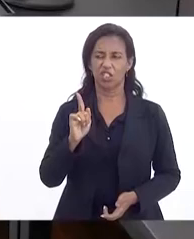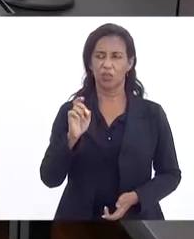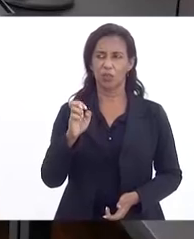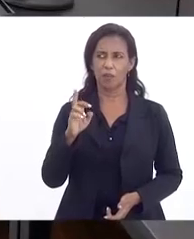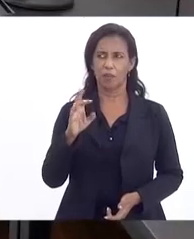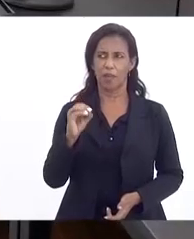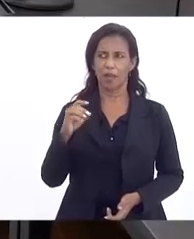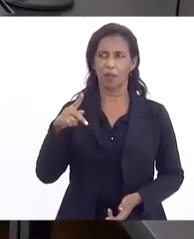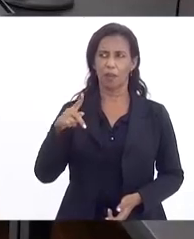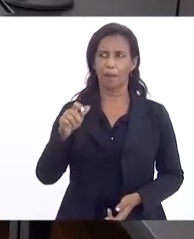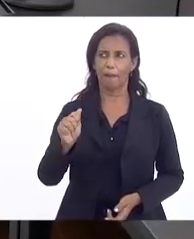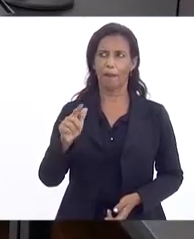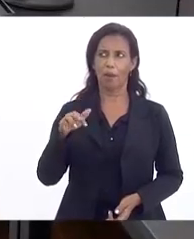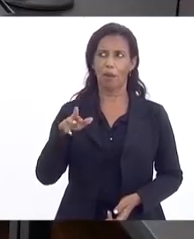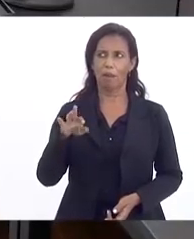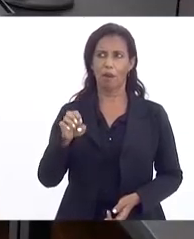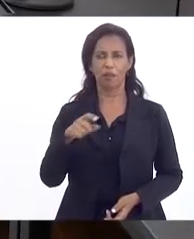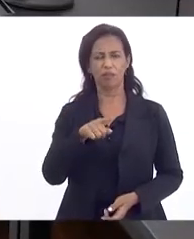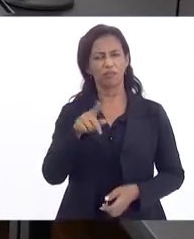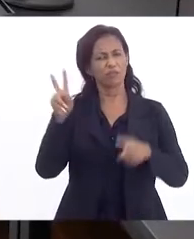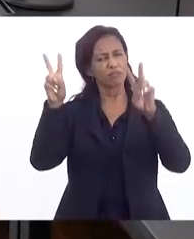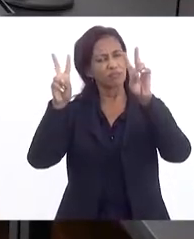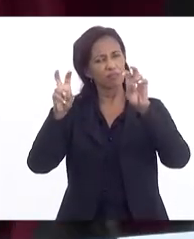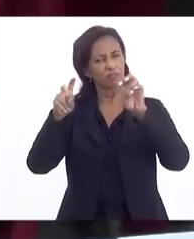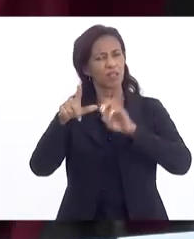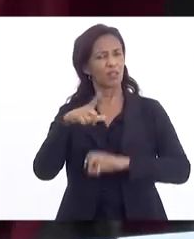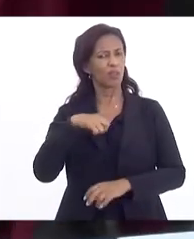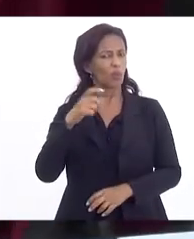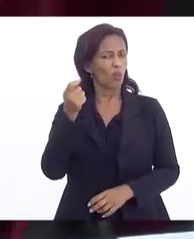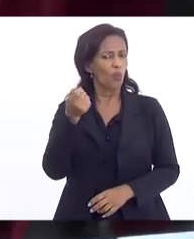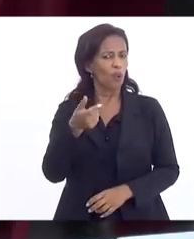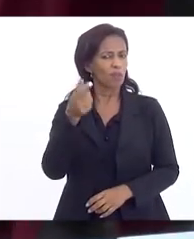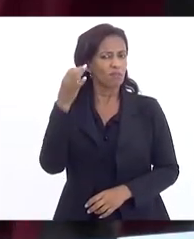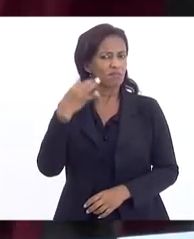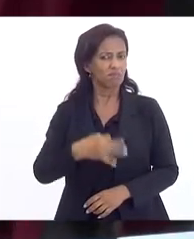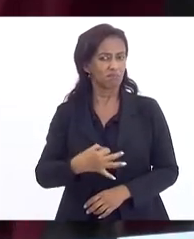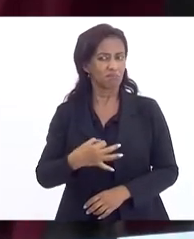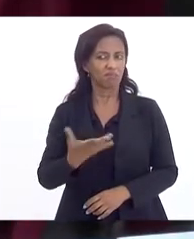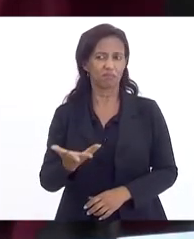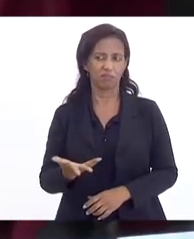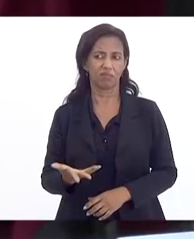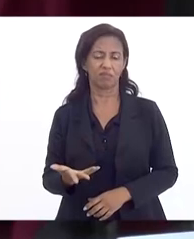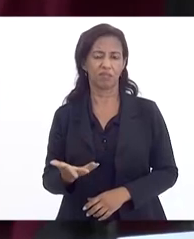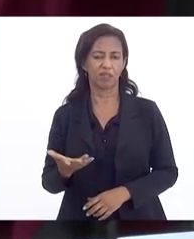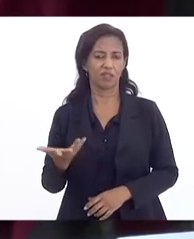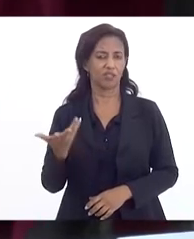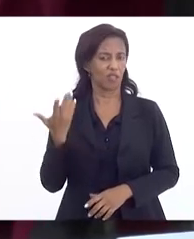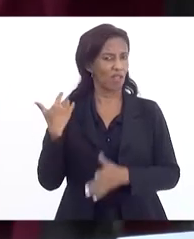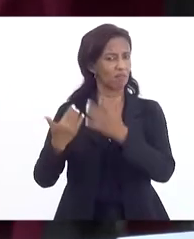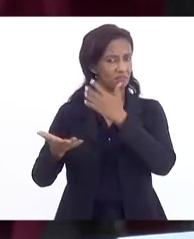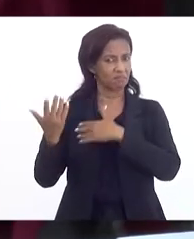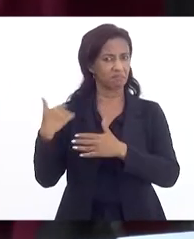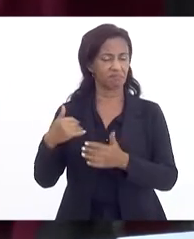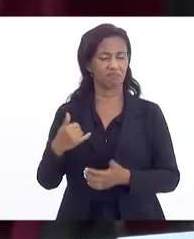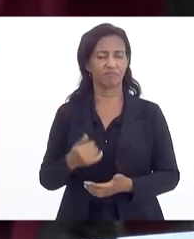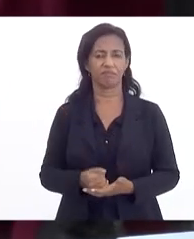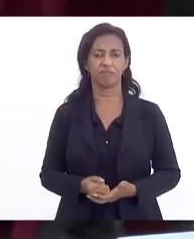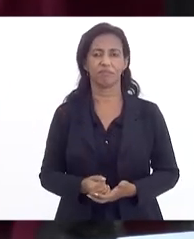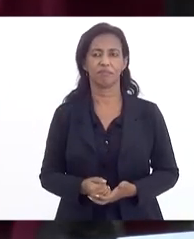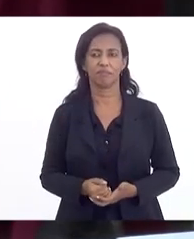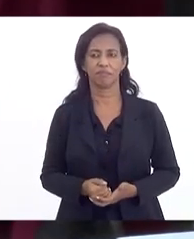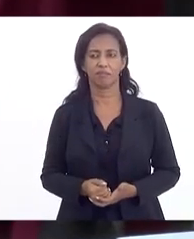Palmares, que o tema foi esse. E eu tenho quase certeza, apesar que a matéria é vencida,